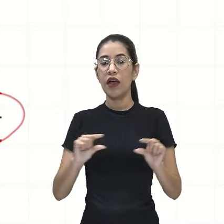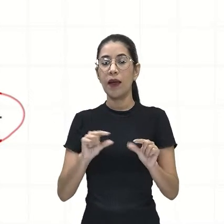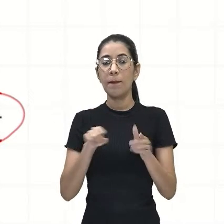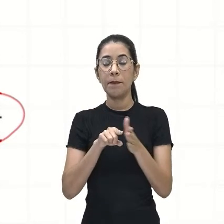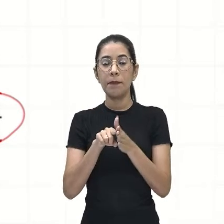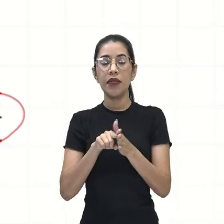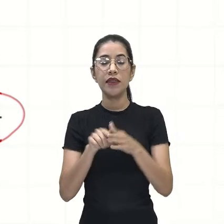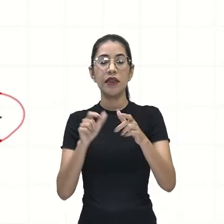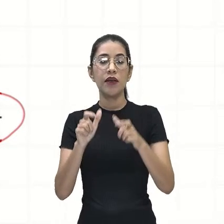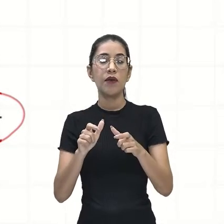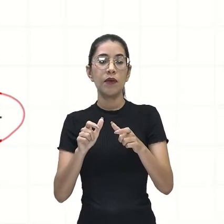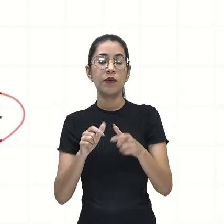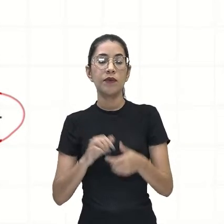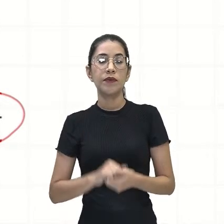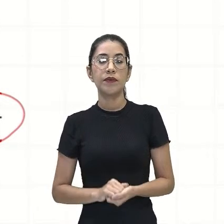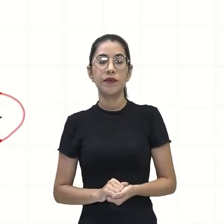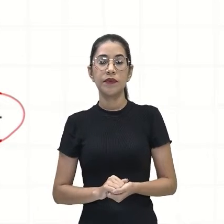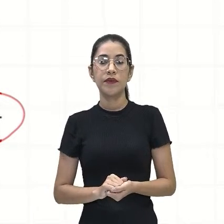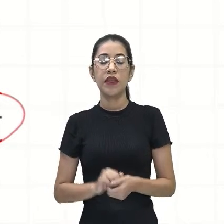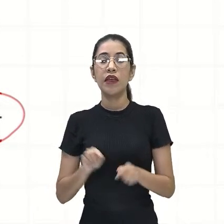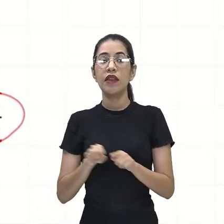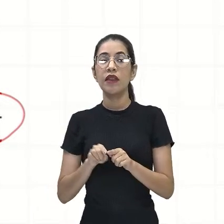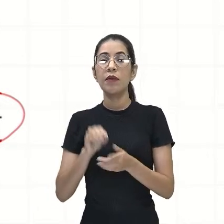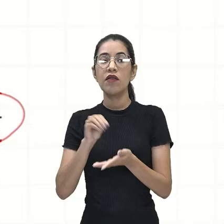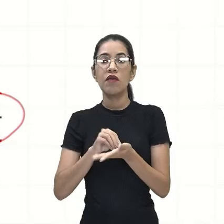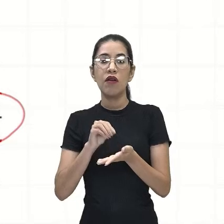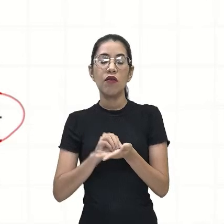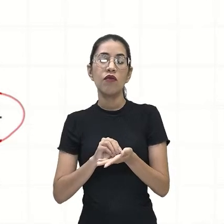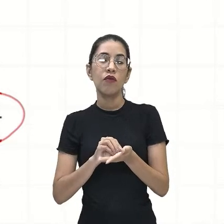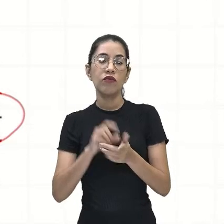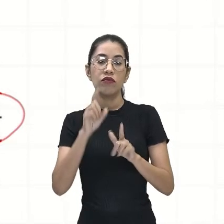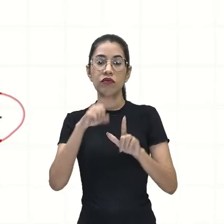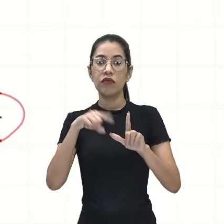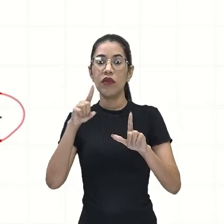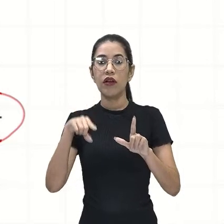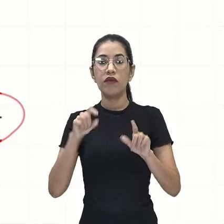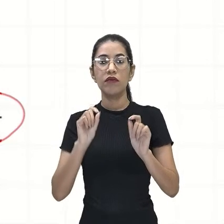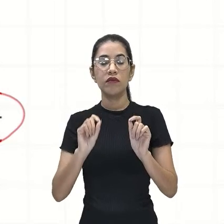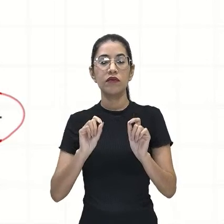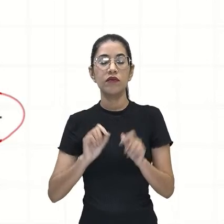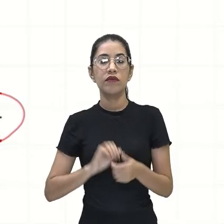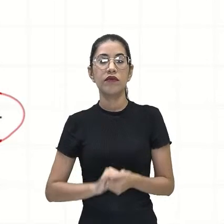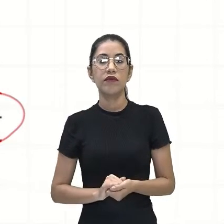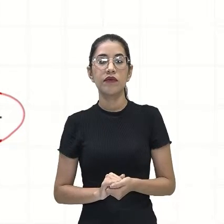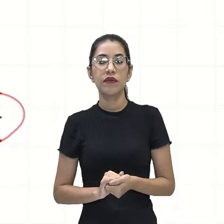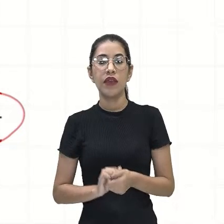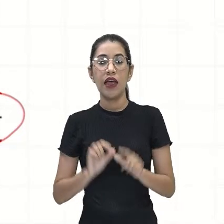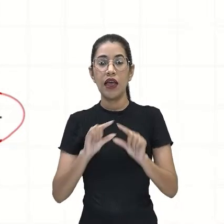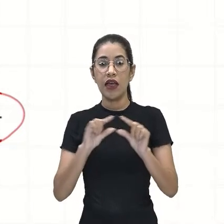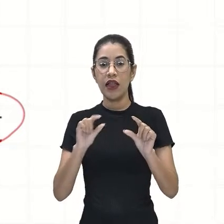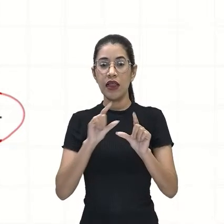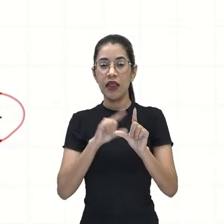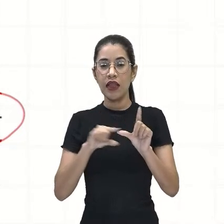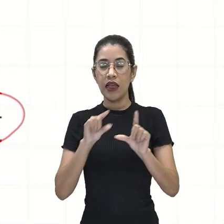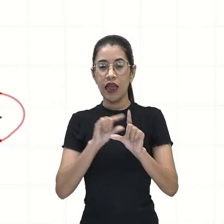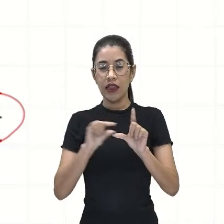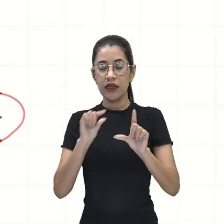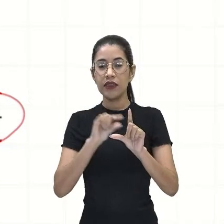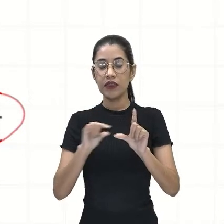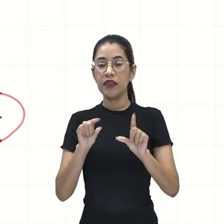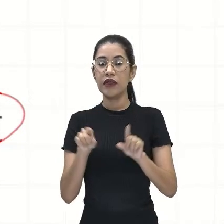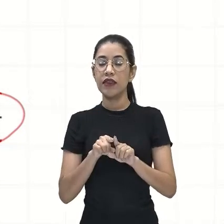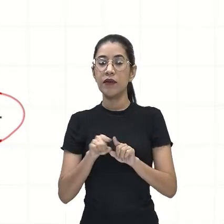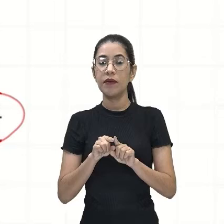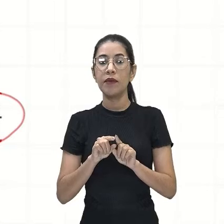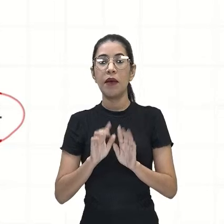pesquisa. Uma outra coisa que faltou também nesse gráfico, né, é uma legenda. Apesar que